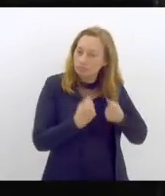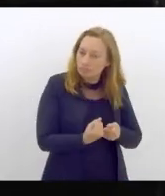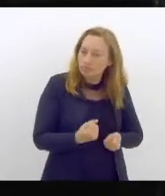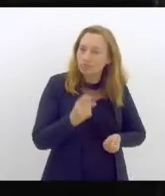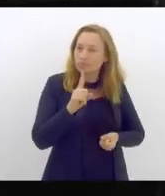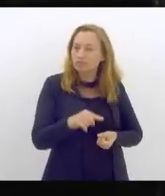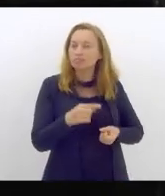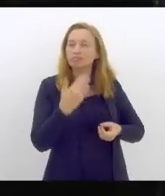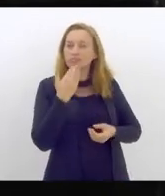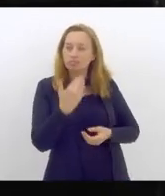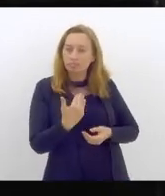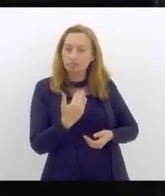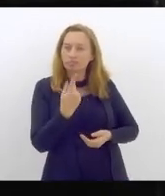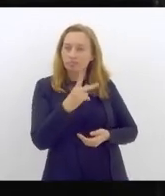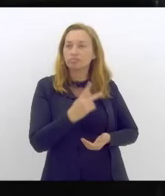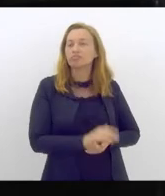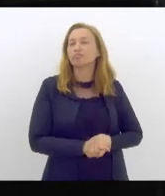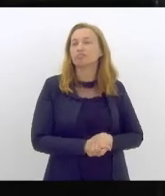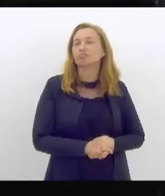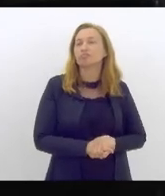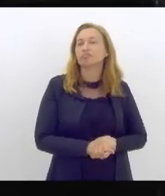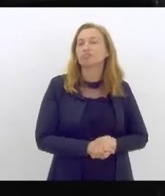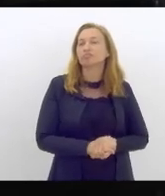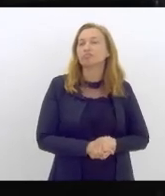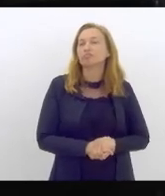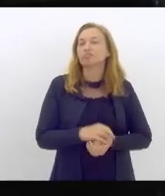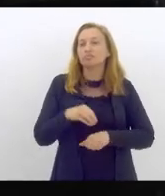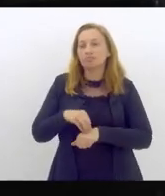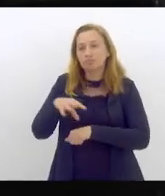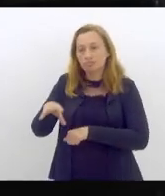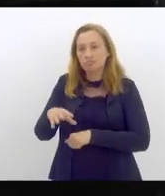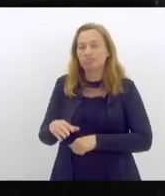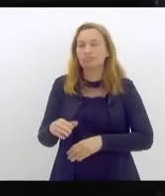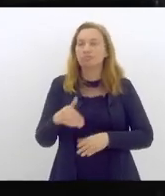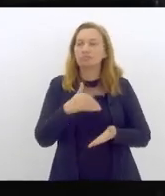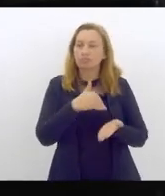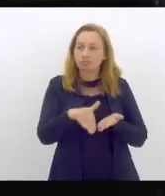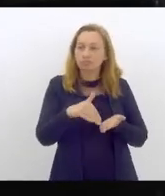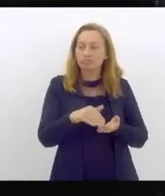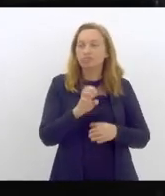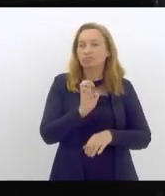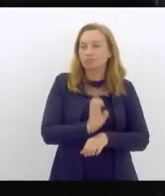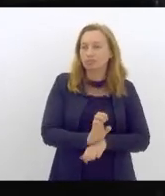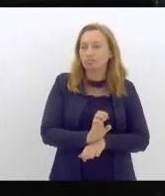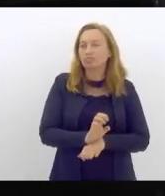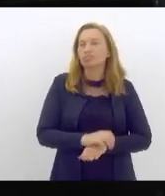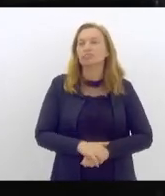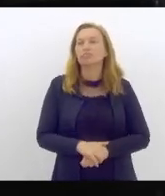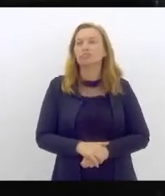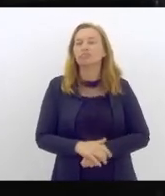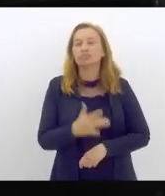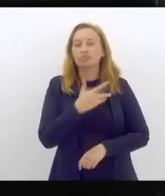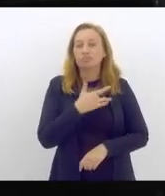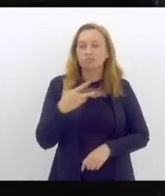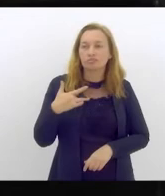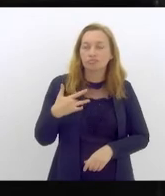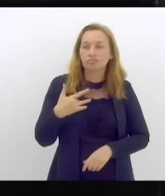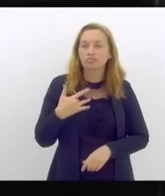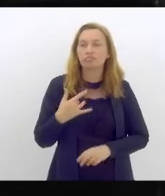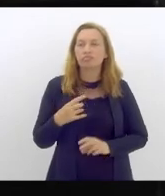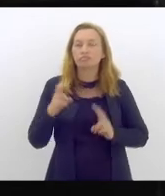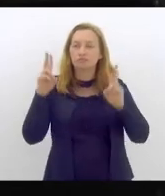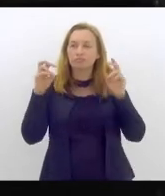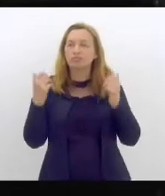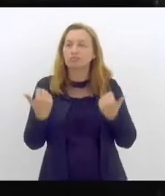através de seu pedido fizemos uma ao secretário de estado é de saúde a questão